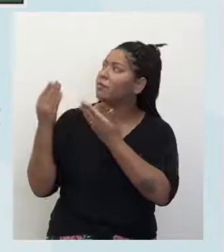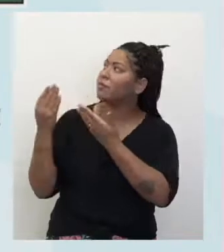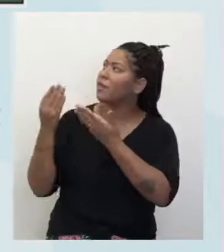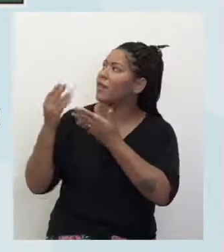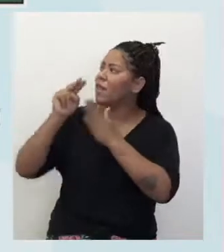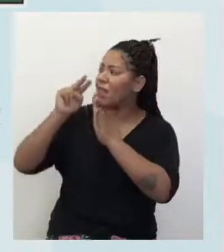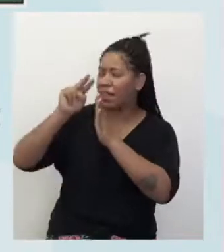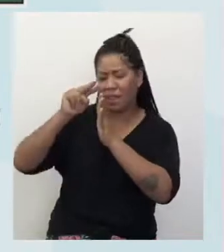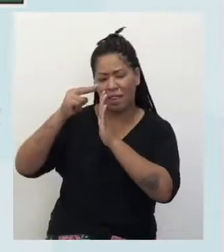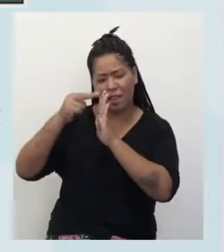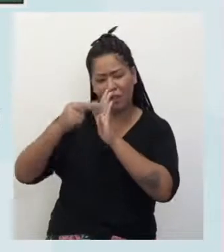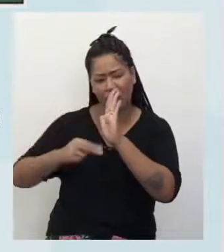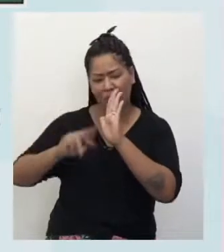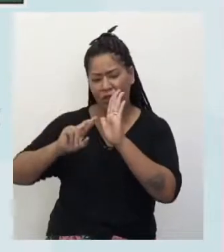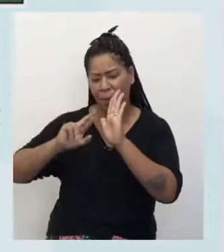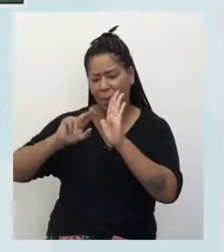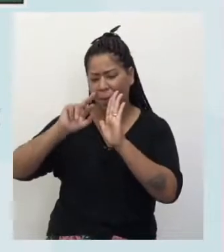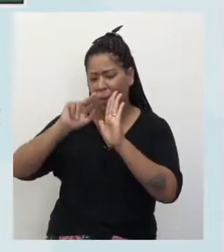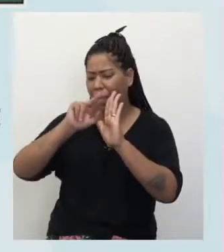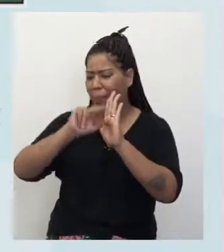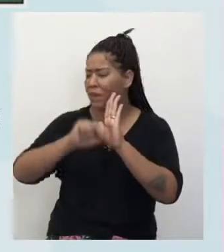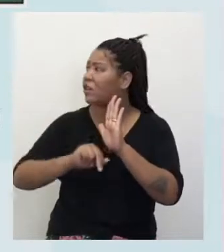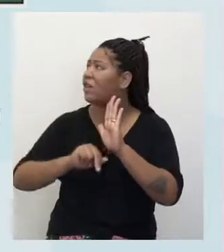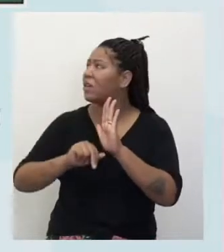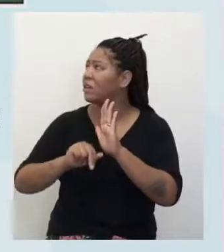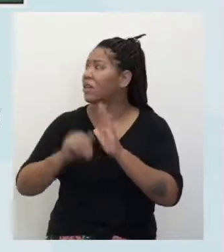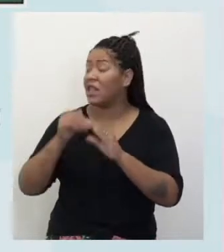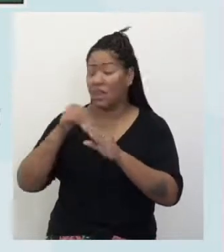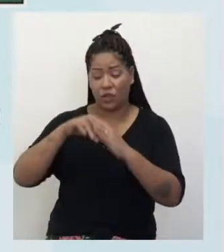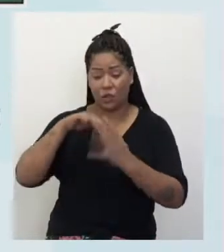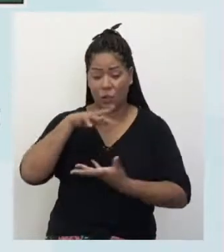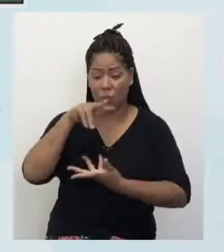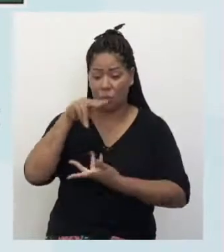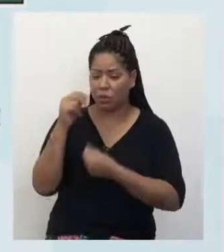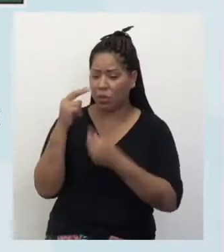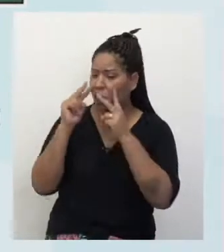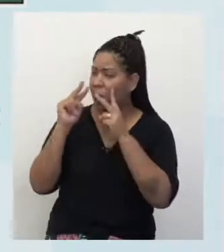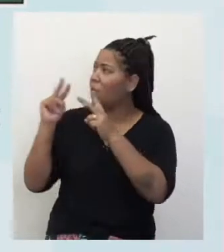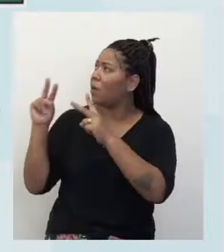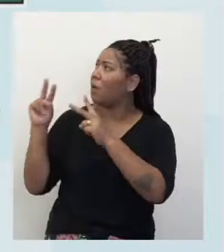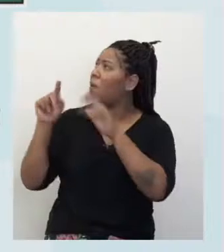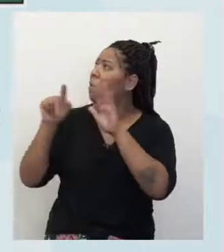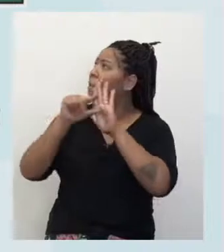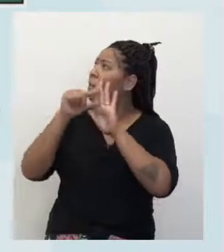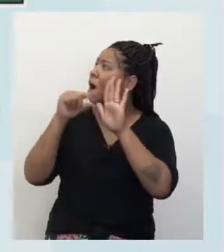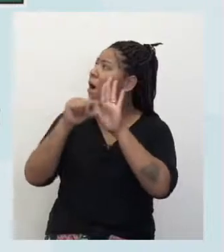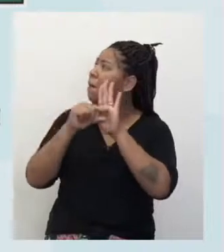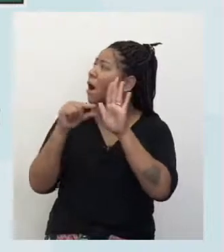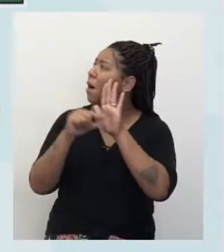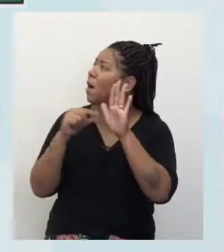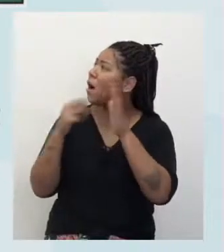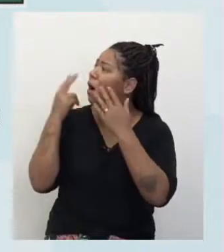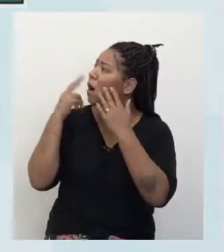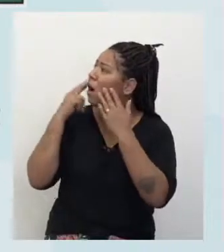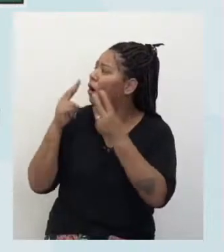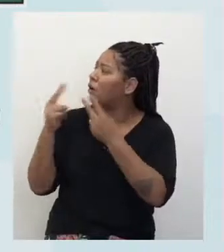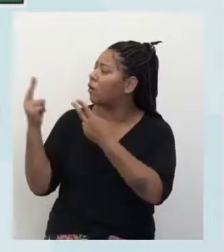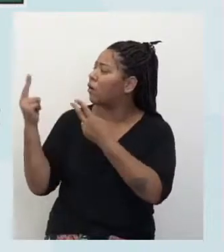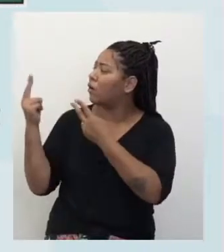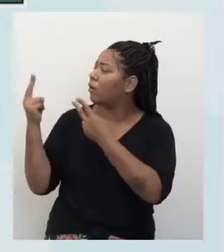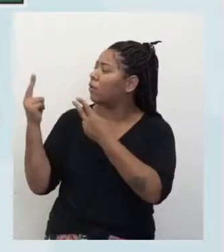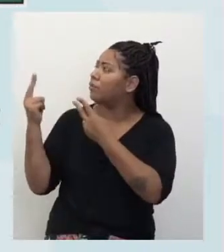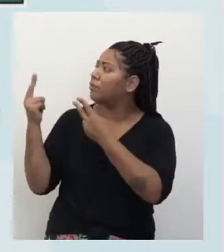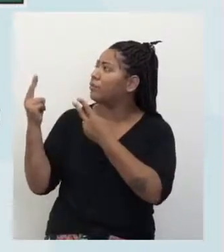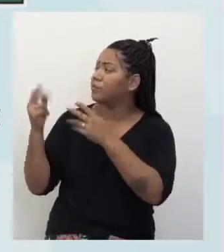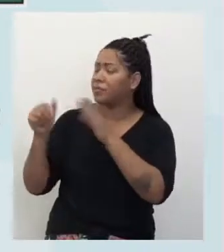de diversas maneiras, ou leituras diversas do mundo. Nós temos aí alguns tipos de textos, né? Alguns textos, nós vamos comentar sobre eles.